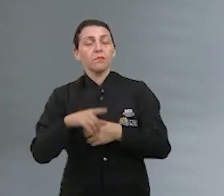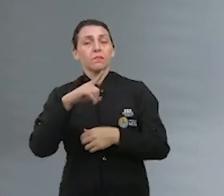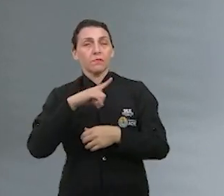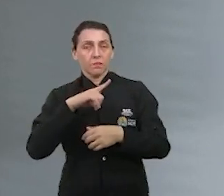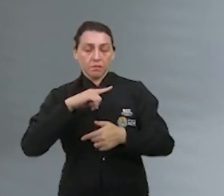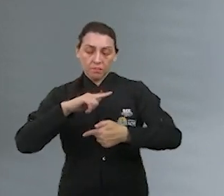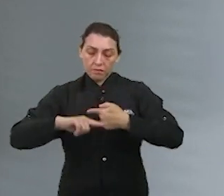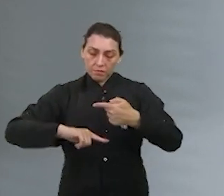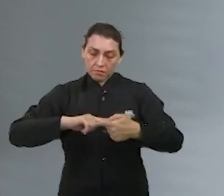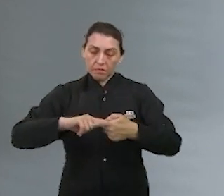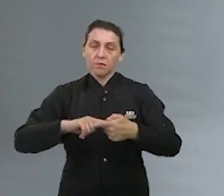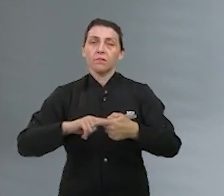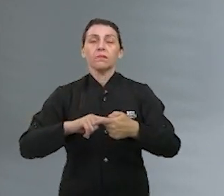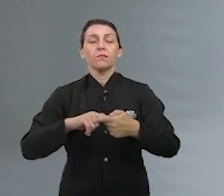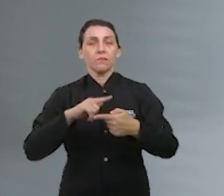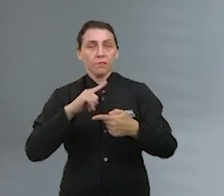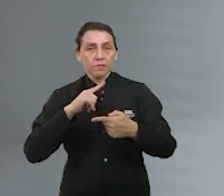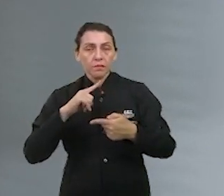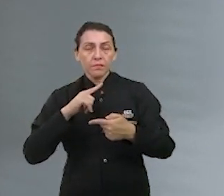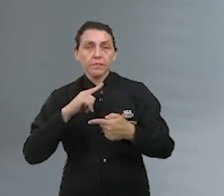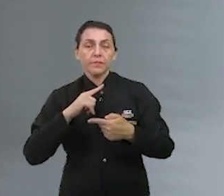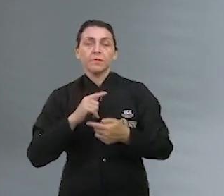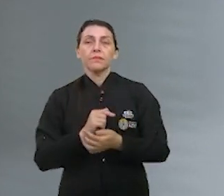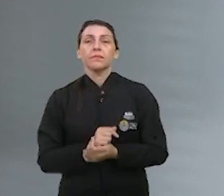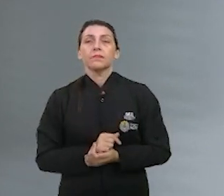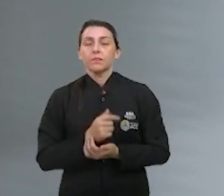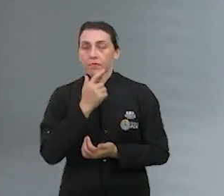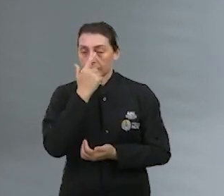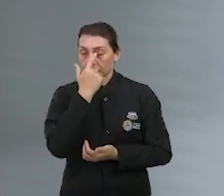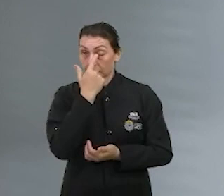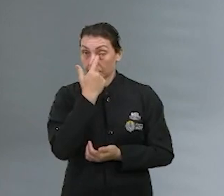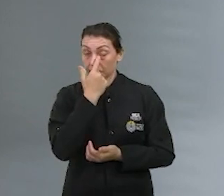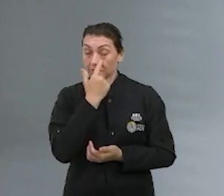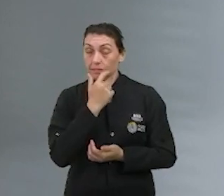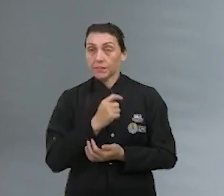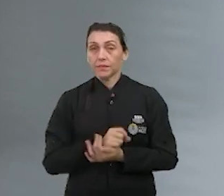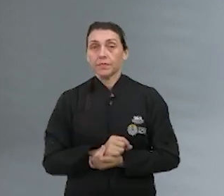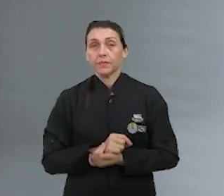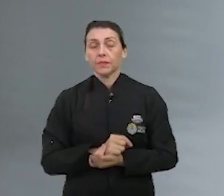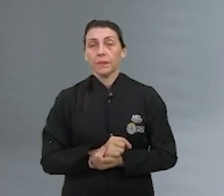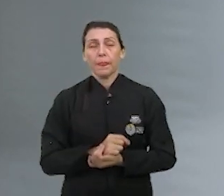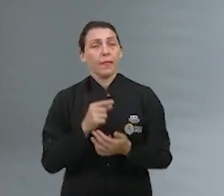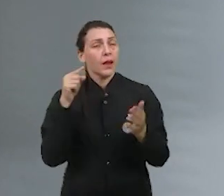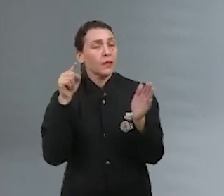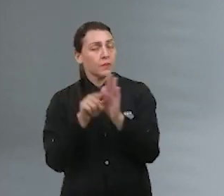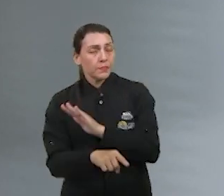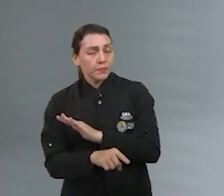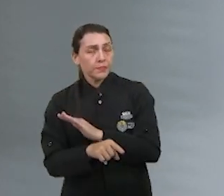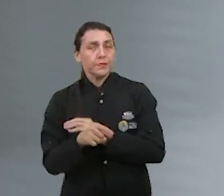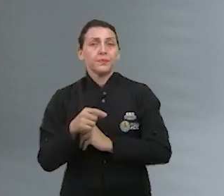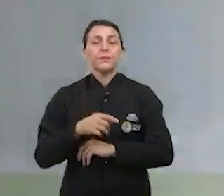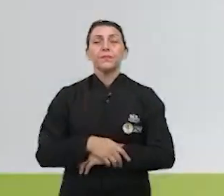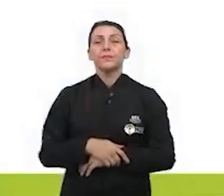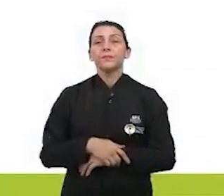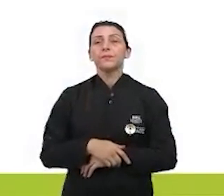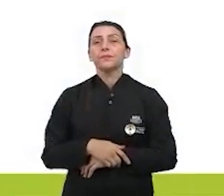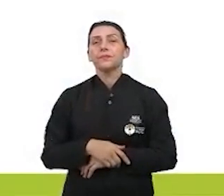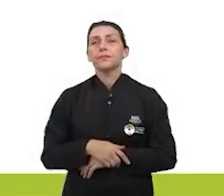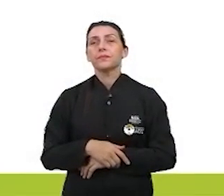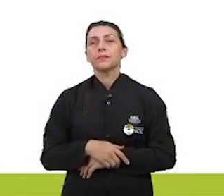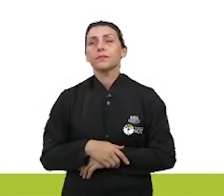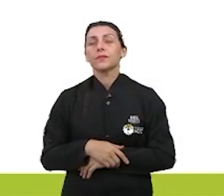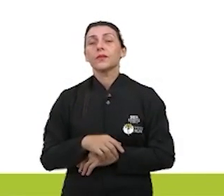resistência e a gente vai trabalhar, no caso, com ela. E aí vem a pergunta fala assim, ó, de posse